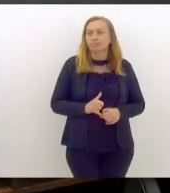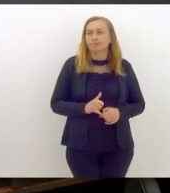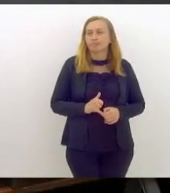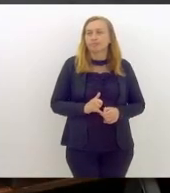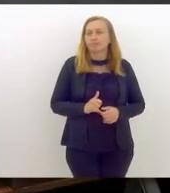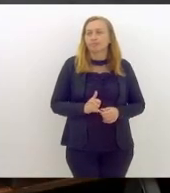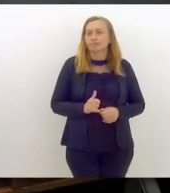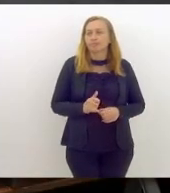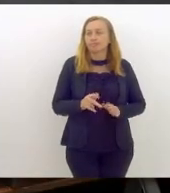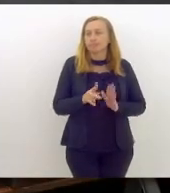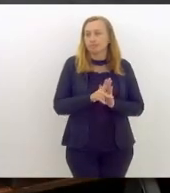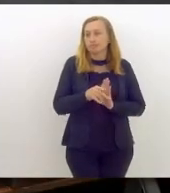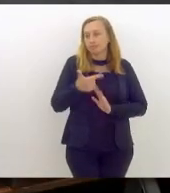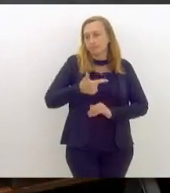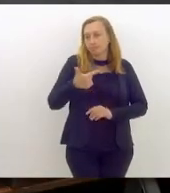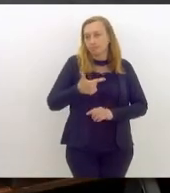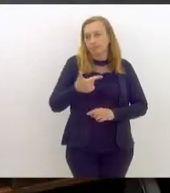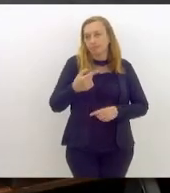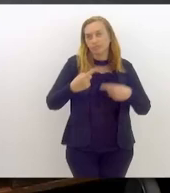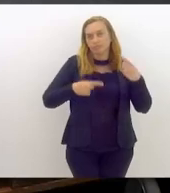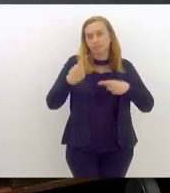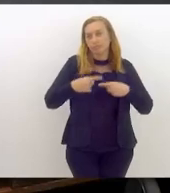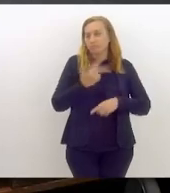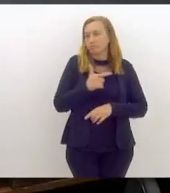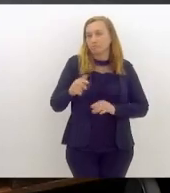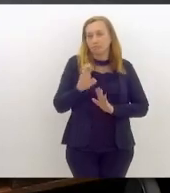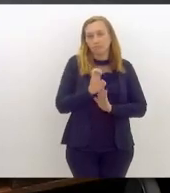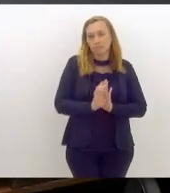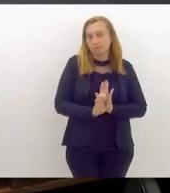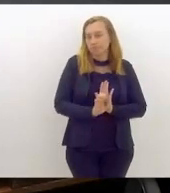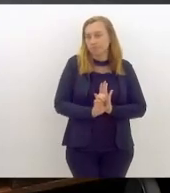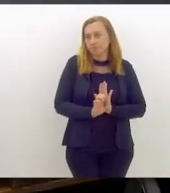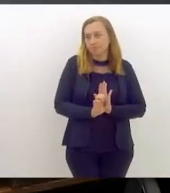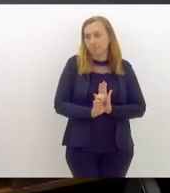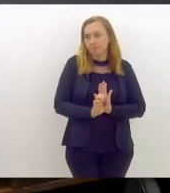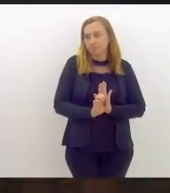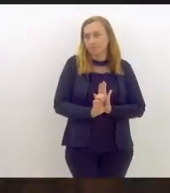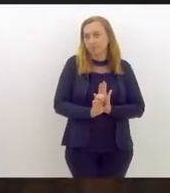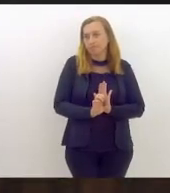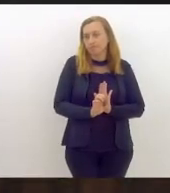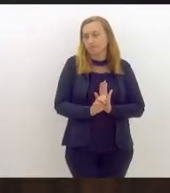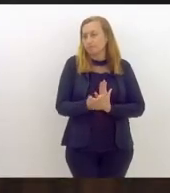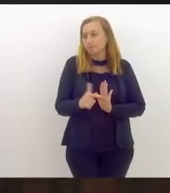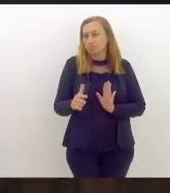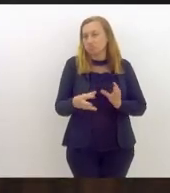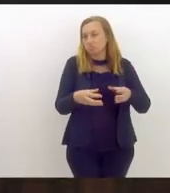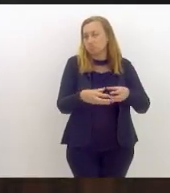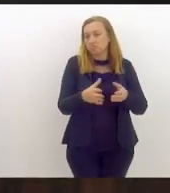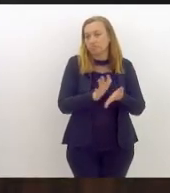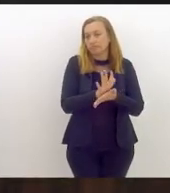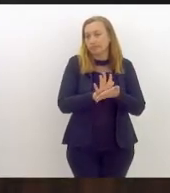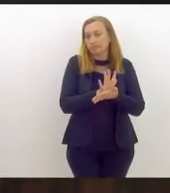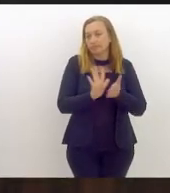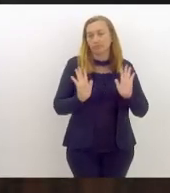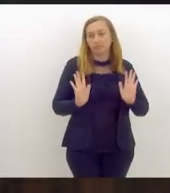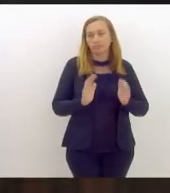Não, o projeto está em segundo. Não tem emenda, não tem nenhuma comissão.